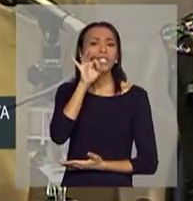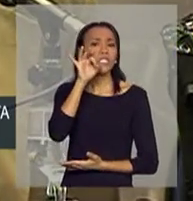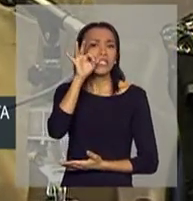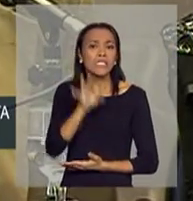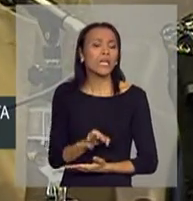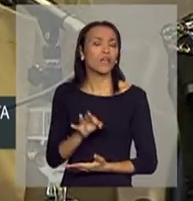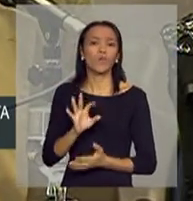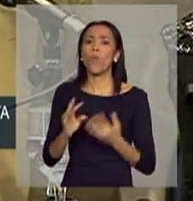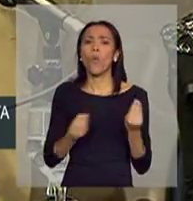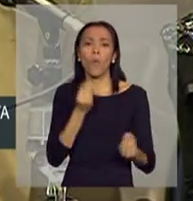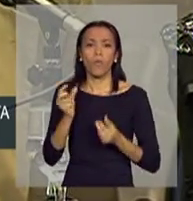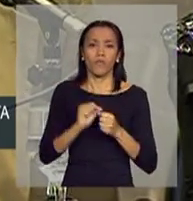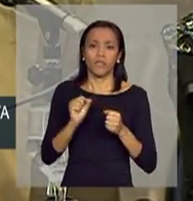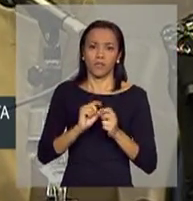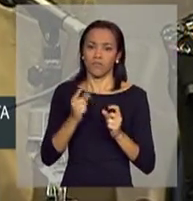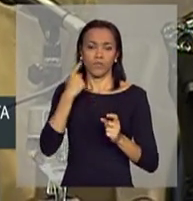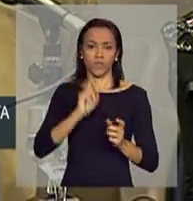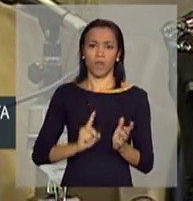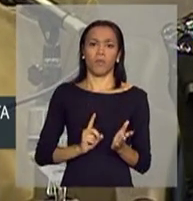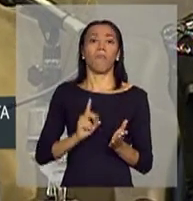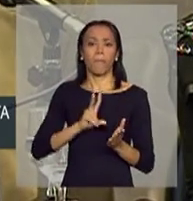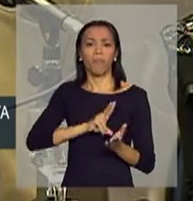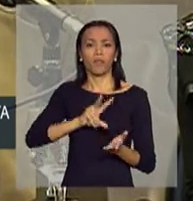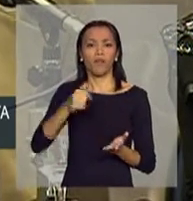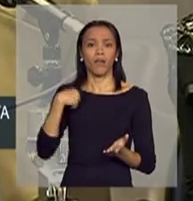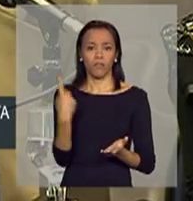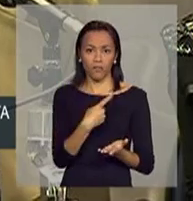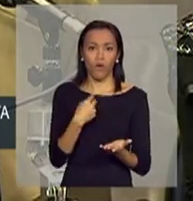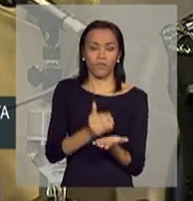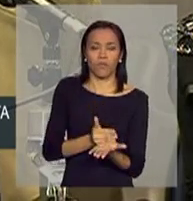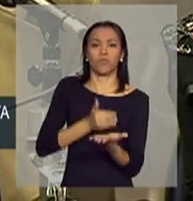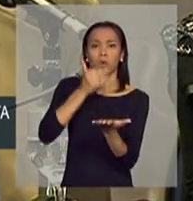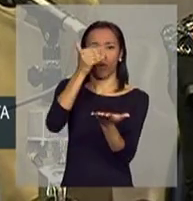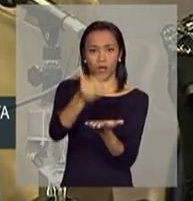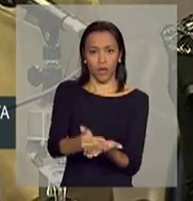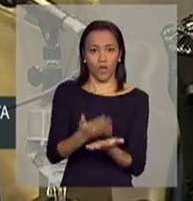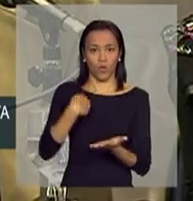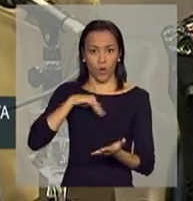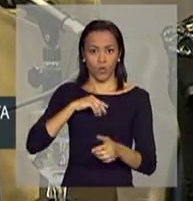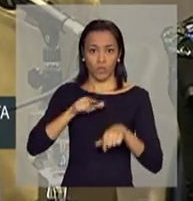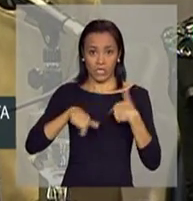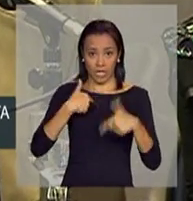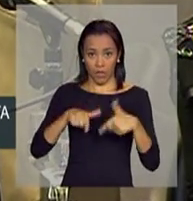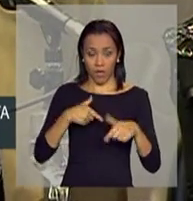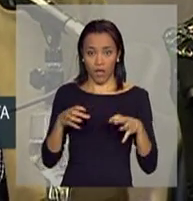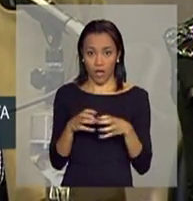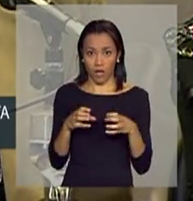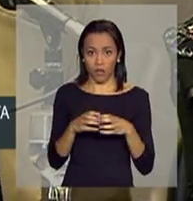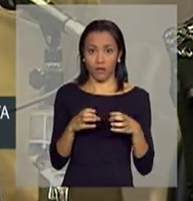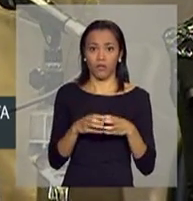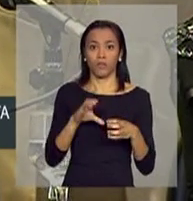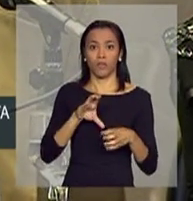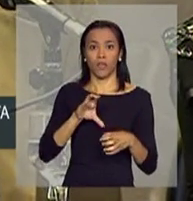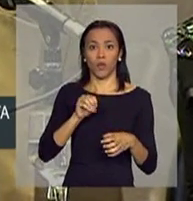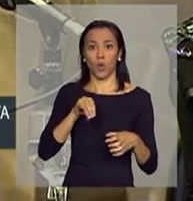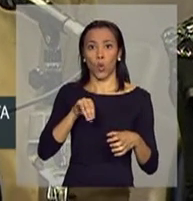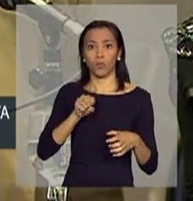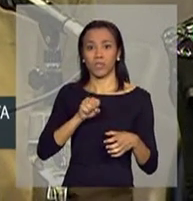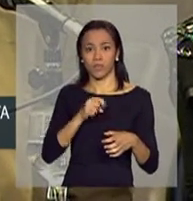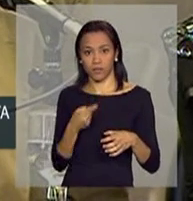maneira isso vai ser feito, mas provavelmente nós vamos para o final de 2014. Agora, além